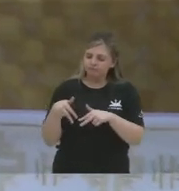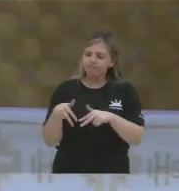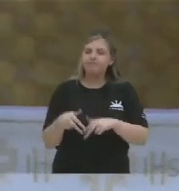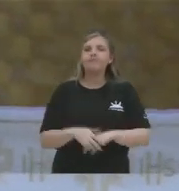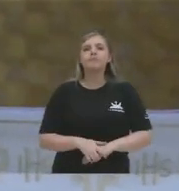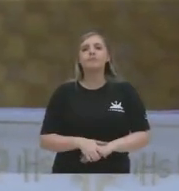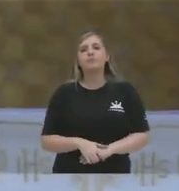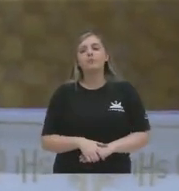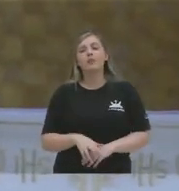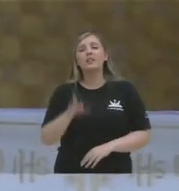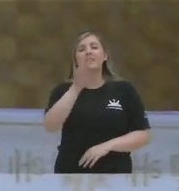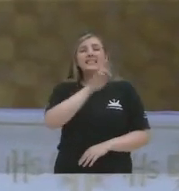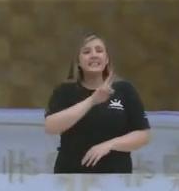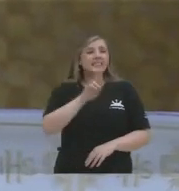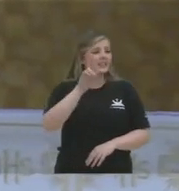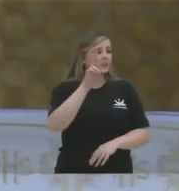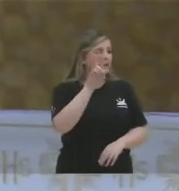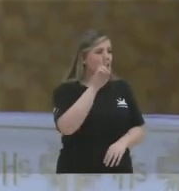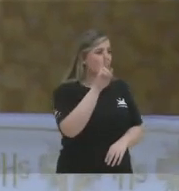Senhor,